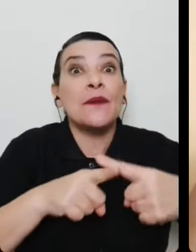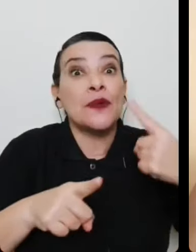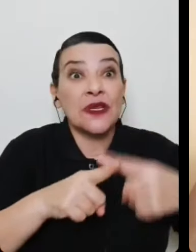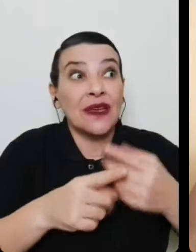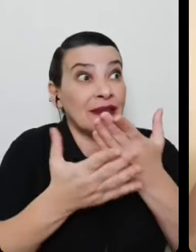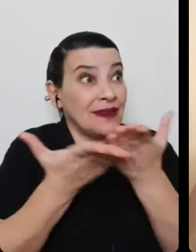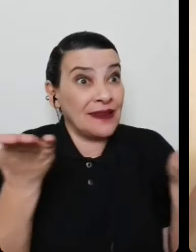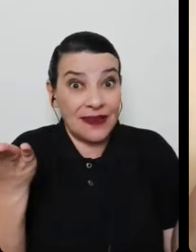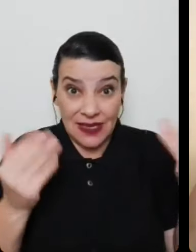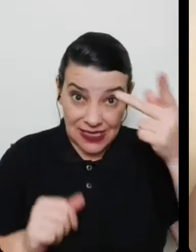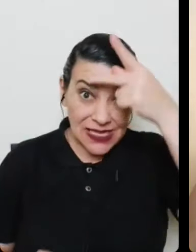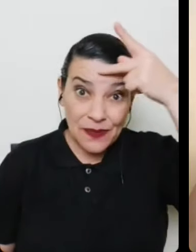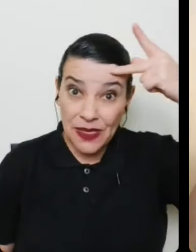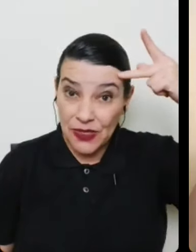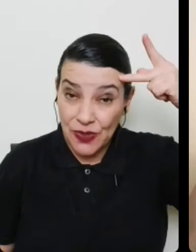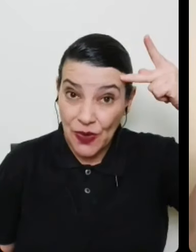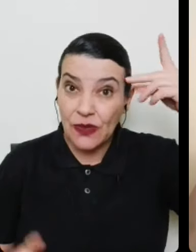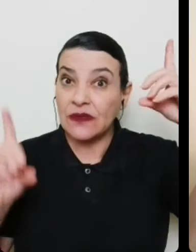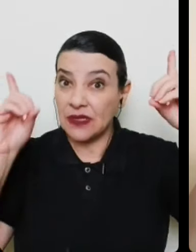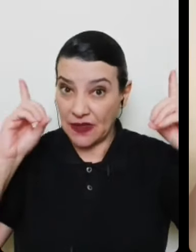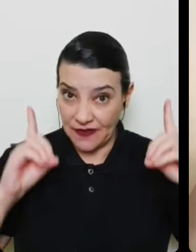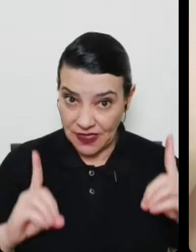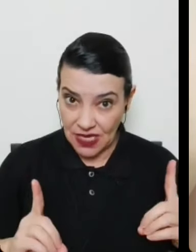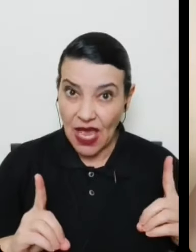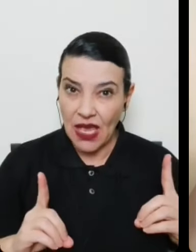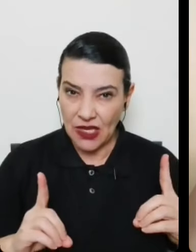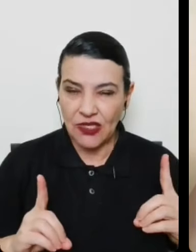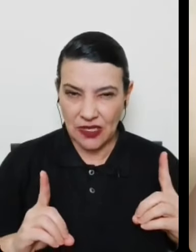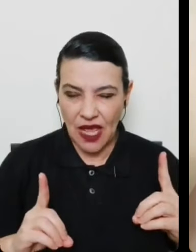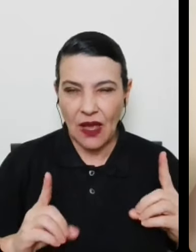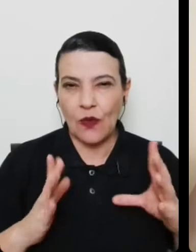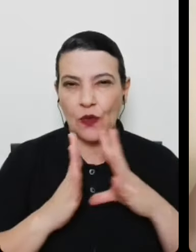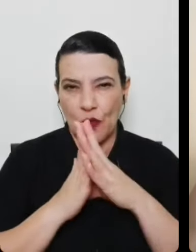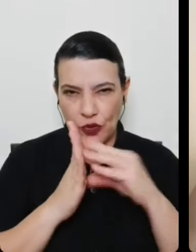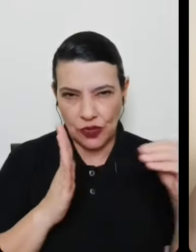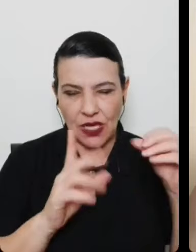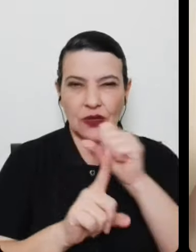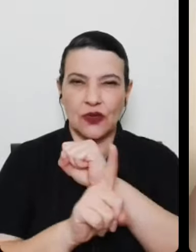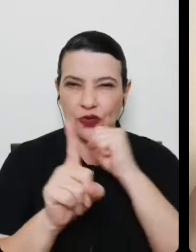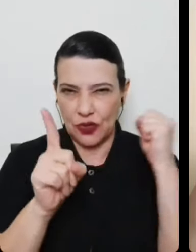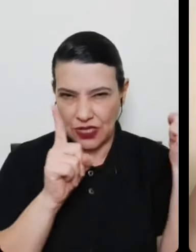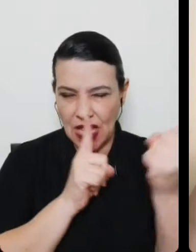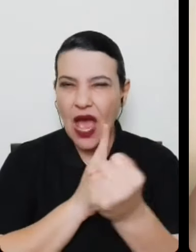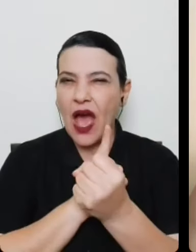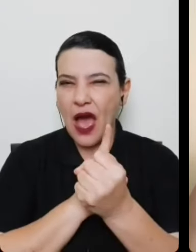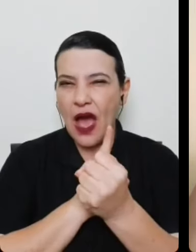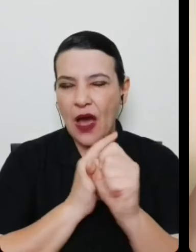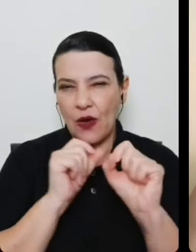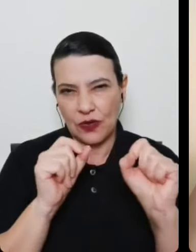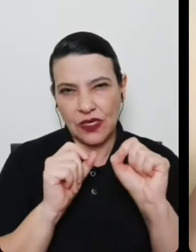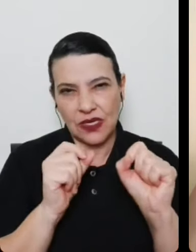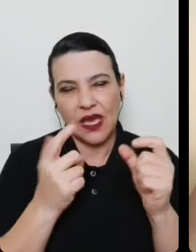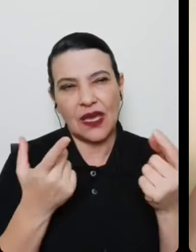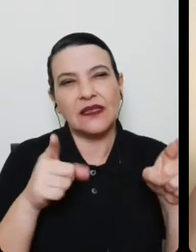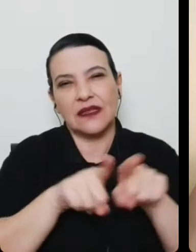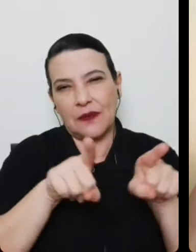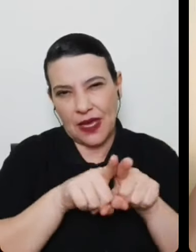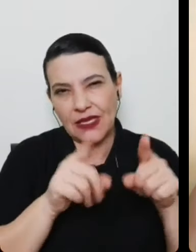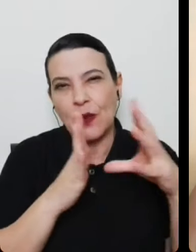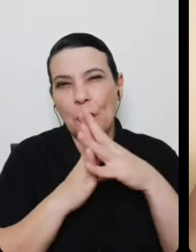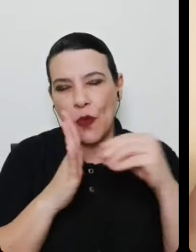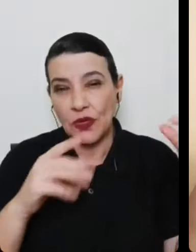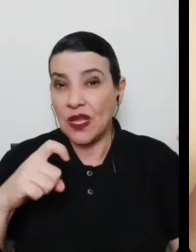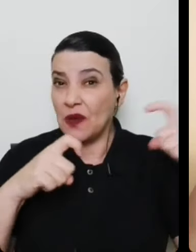pessoas, de acordo com o modelo social, que é esse contraponto ao modelo médico,